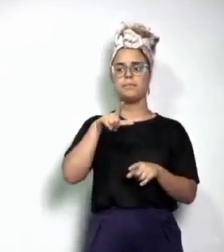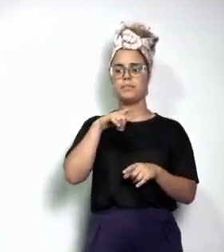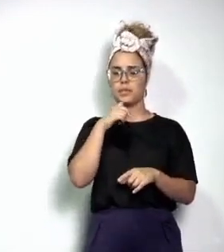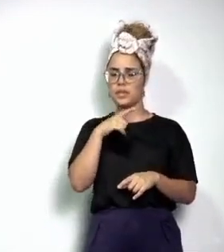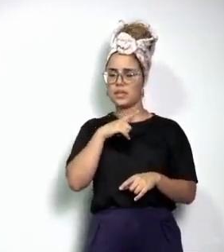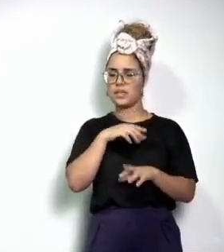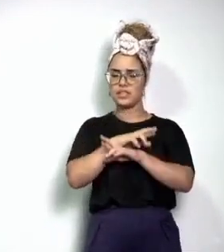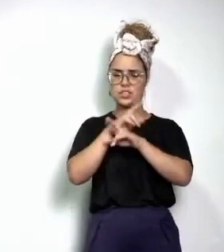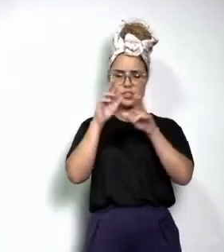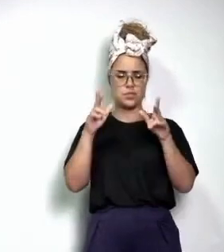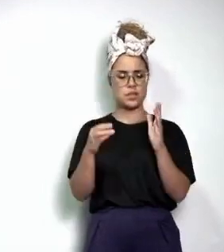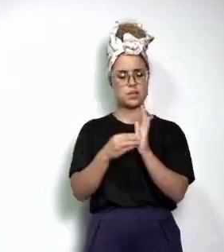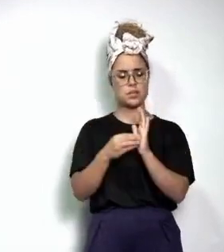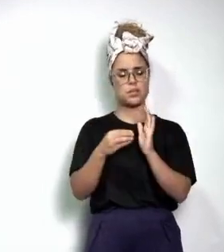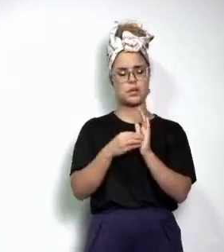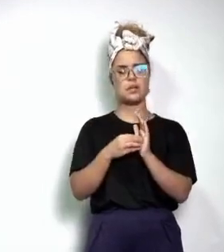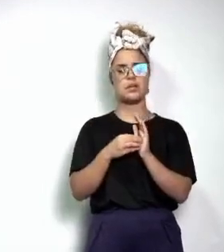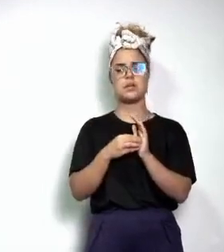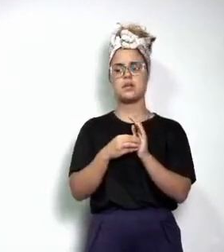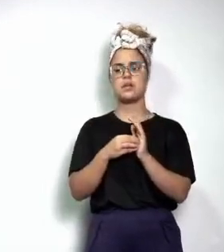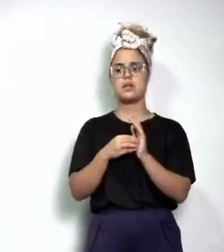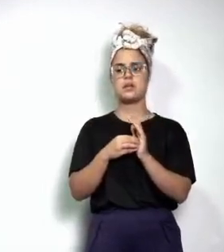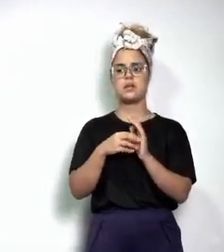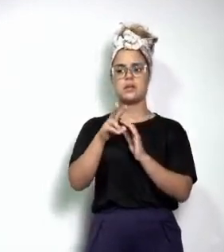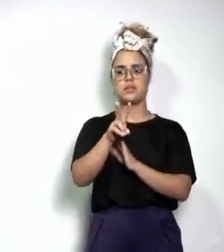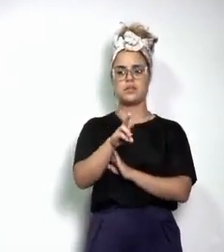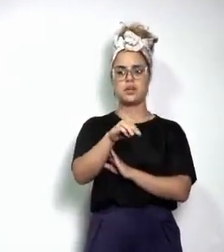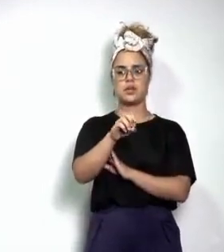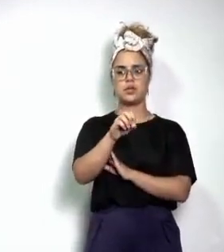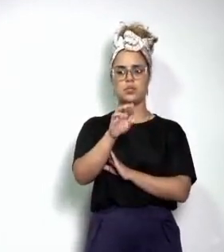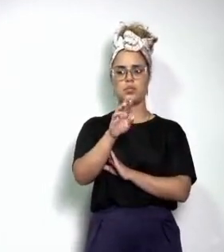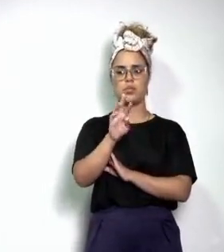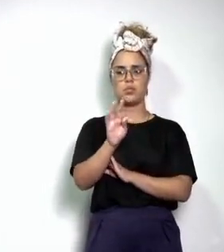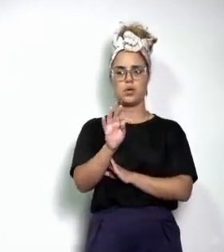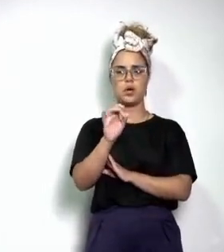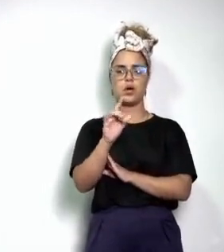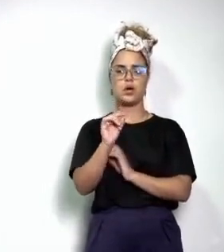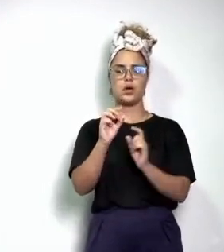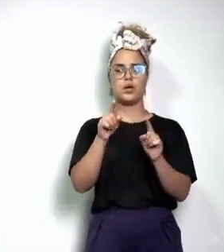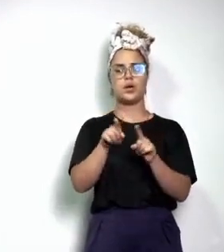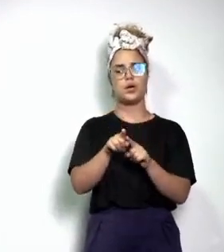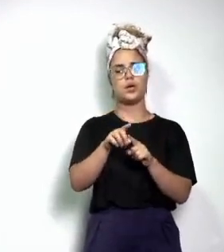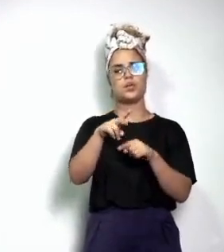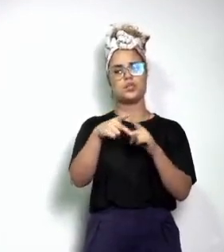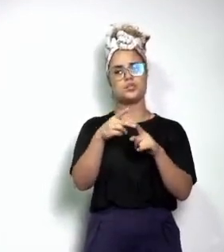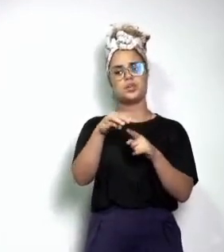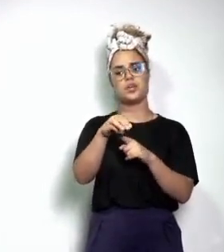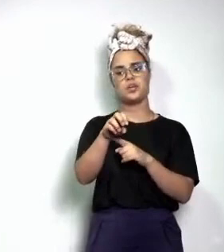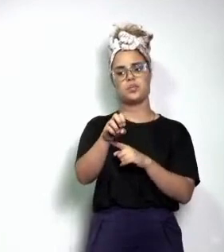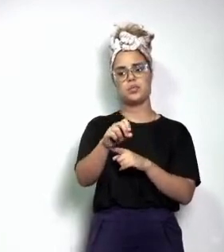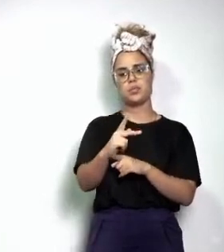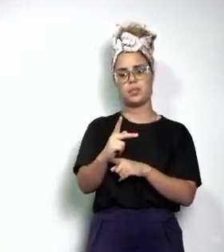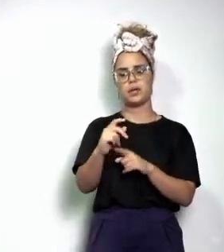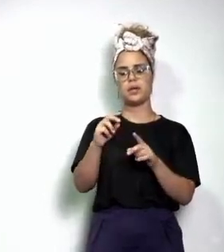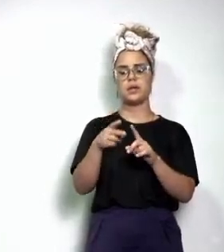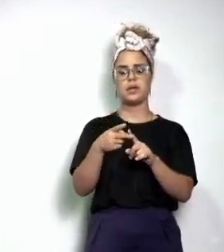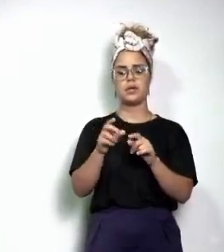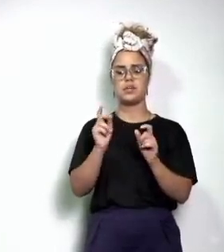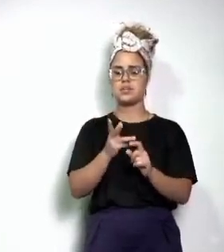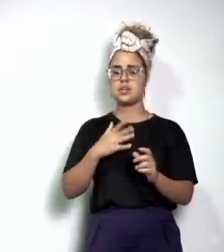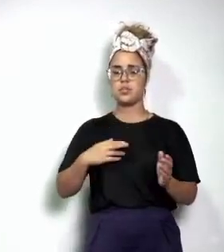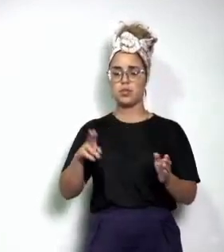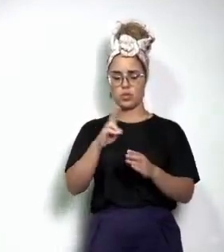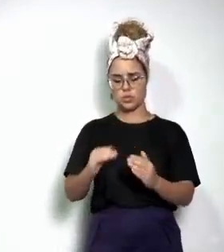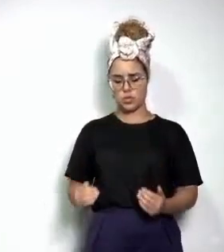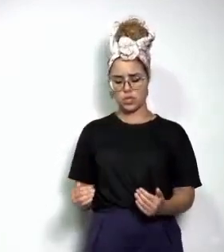várias baterias V-mount, NP. A gente está sempre fazendo esse transporte dentro de uma